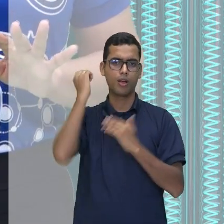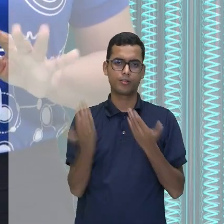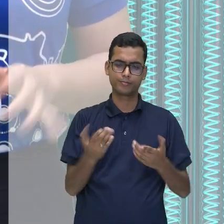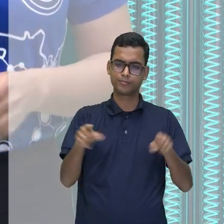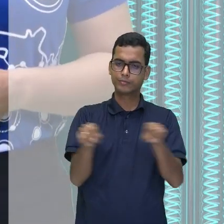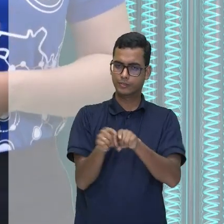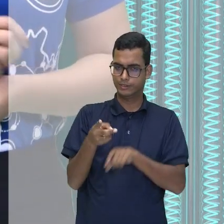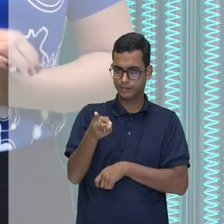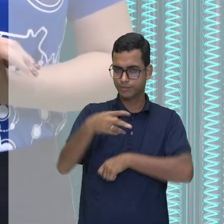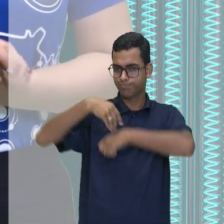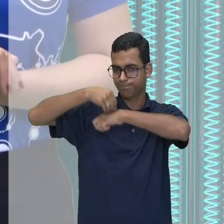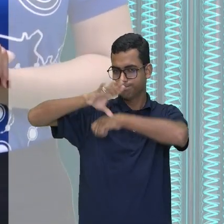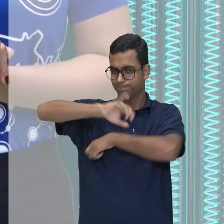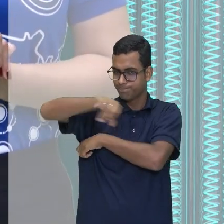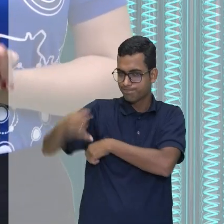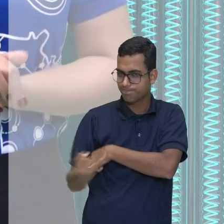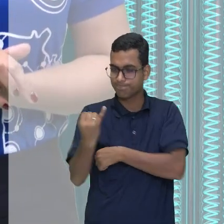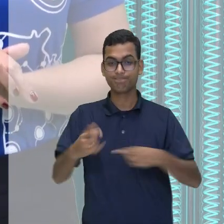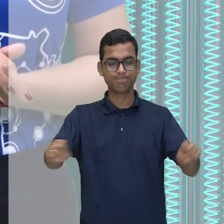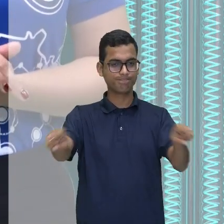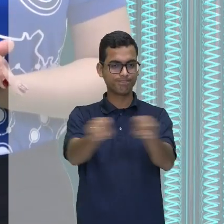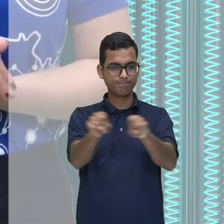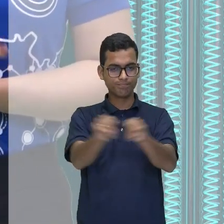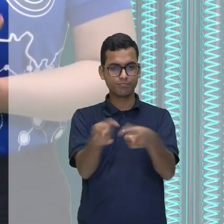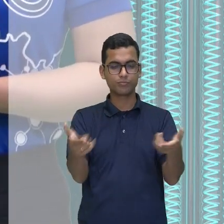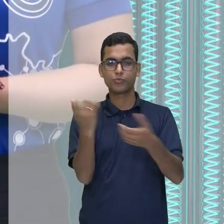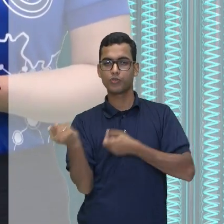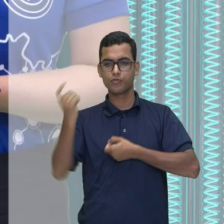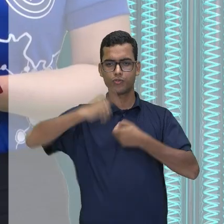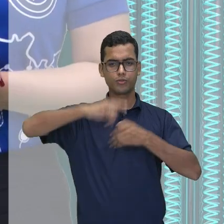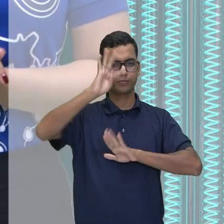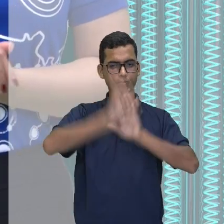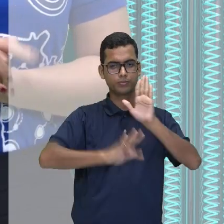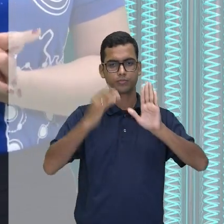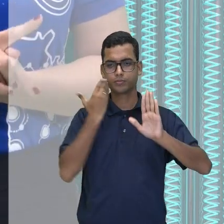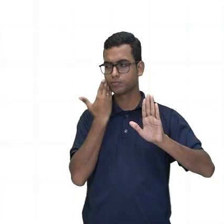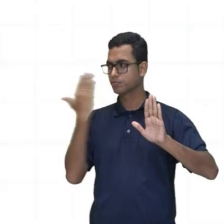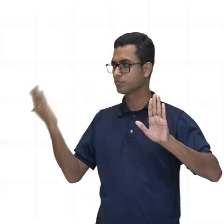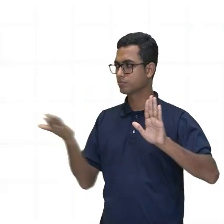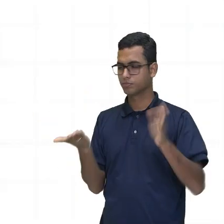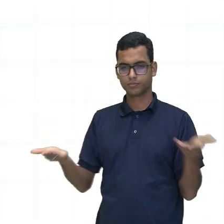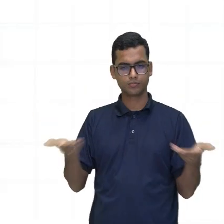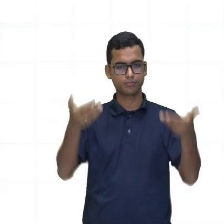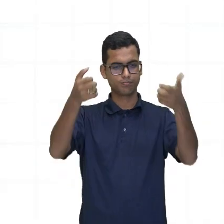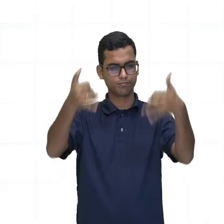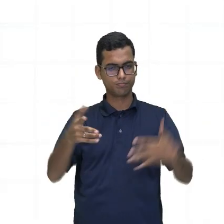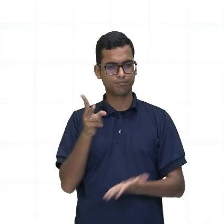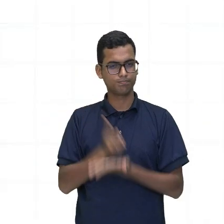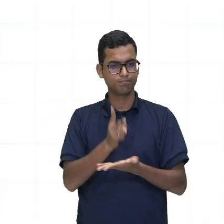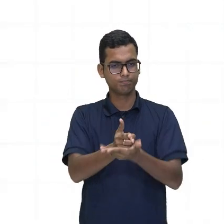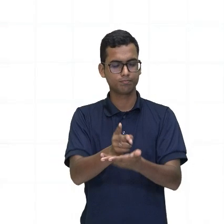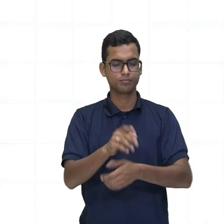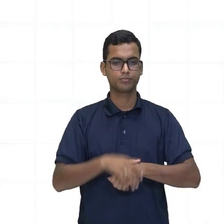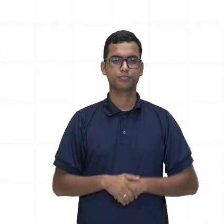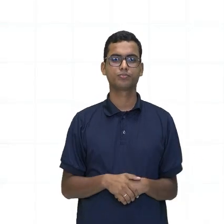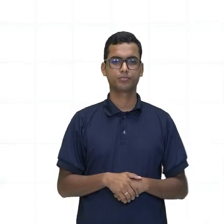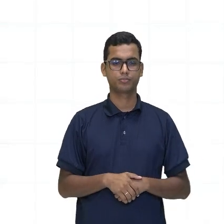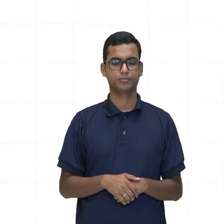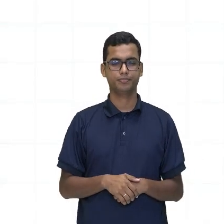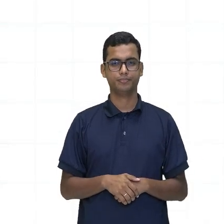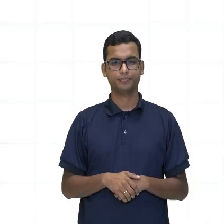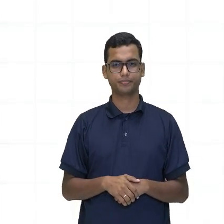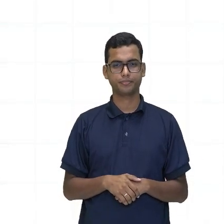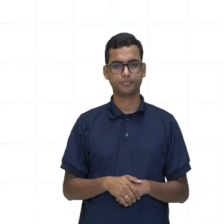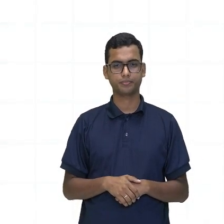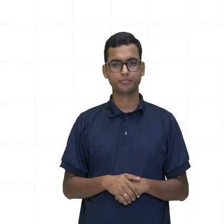essa dica. Vamos agora para o texto novamente, vou falar mais sobre ele. Let's go! Vejam, então,